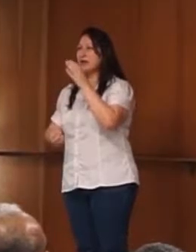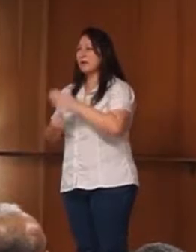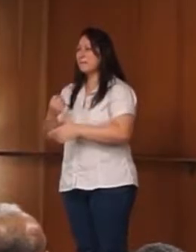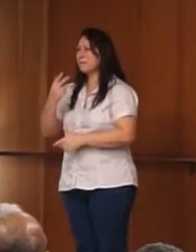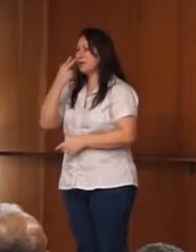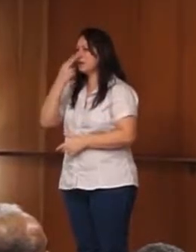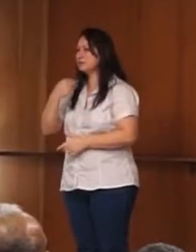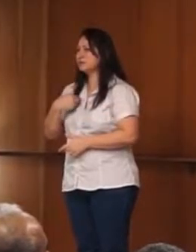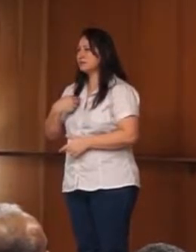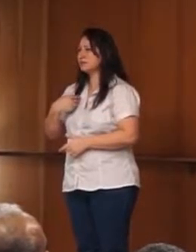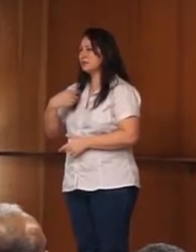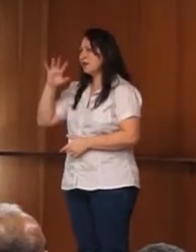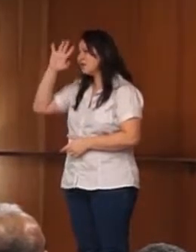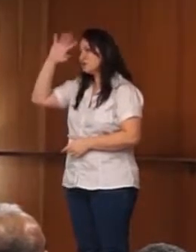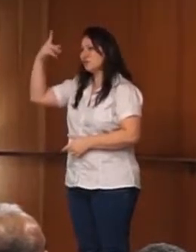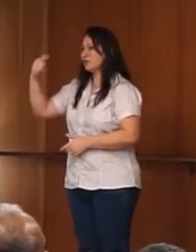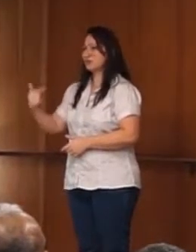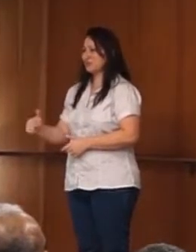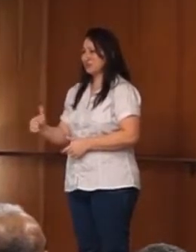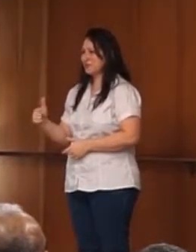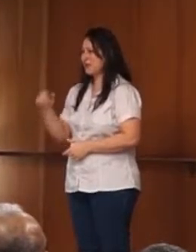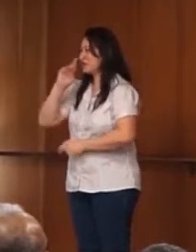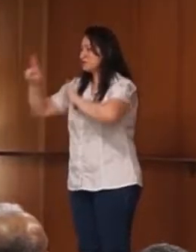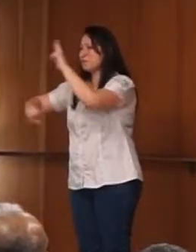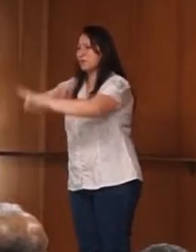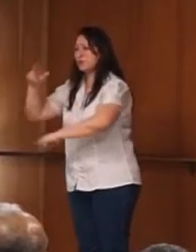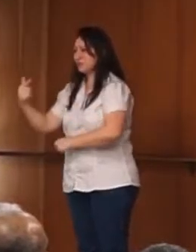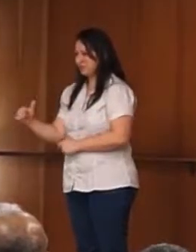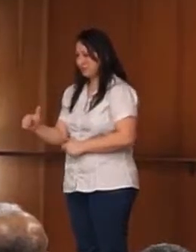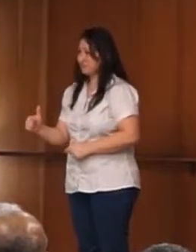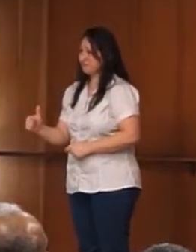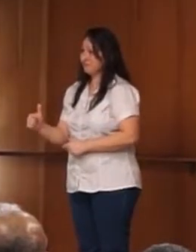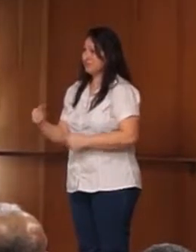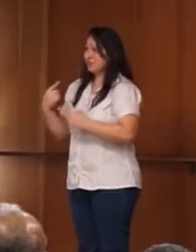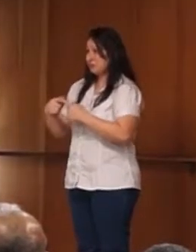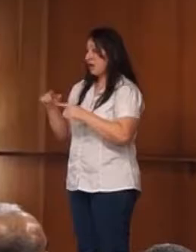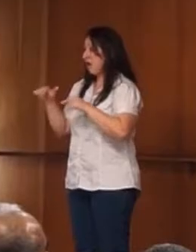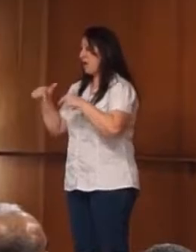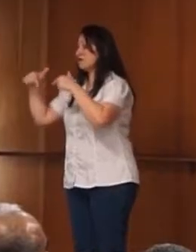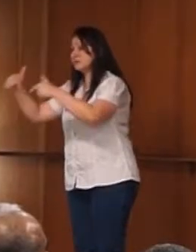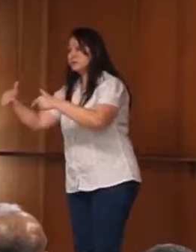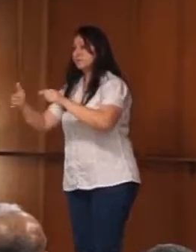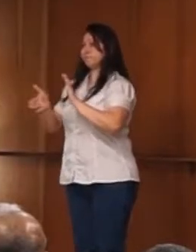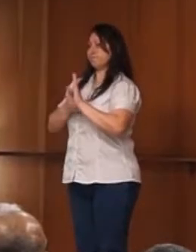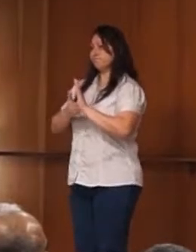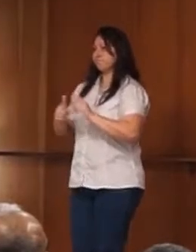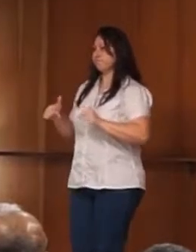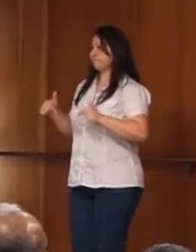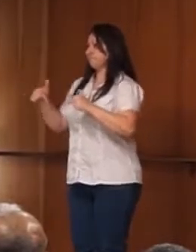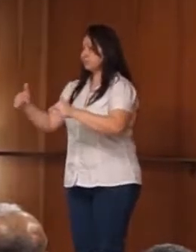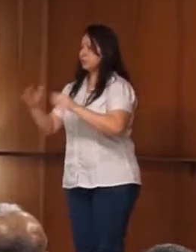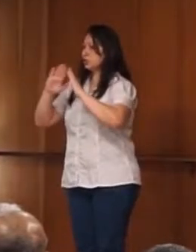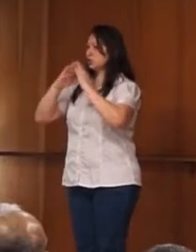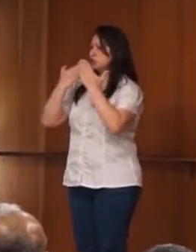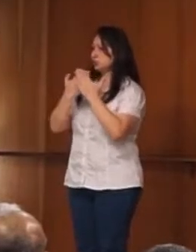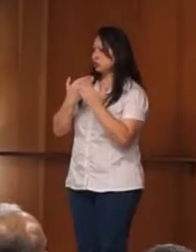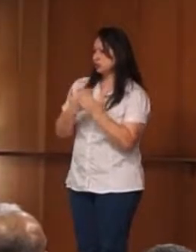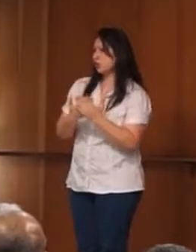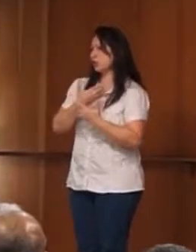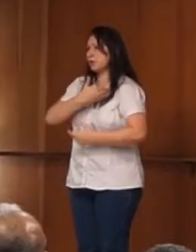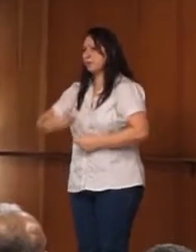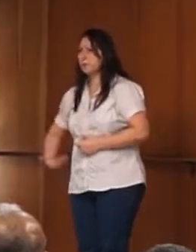sem solução, que é viabilizar ação afirmativa, egresso de escola pública, diferentes